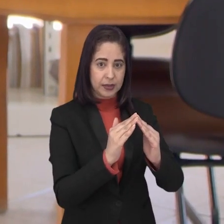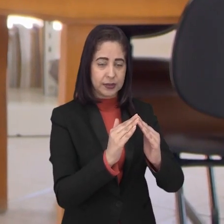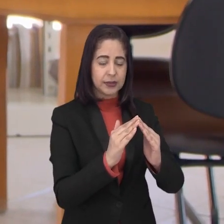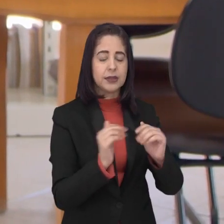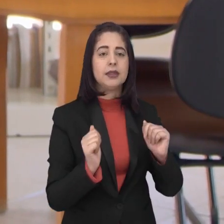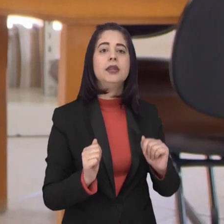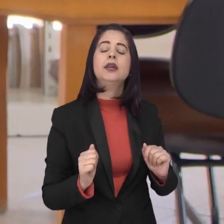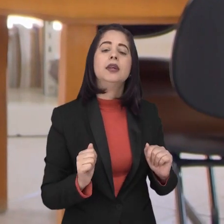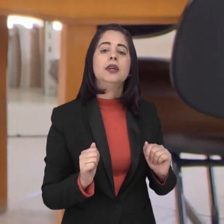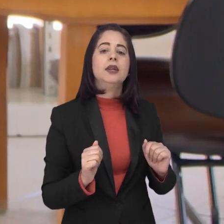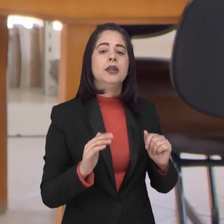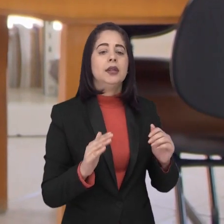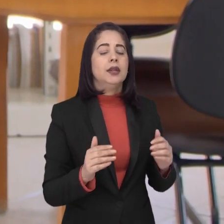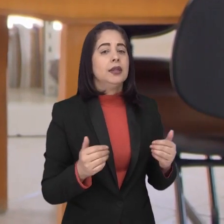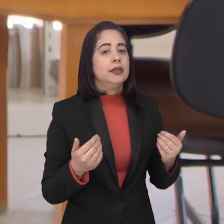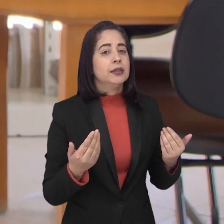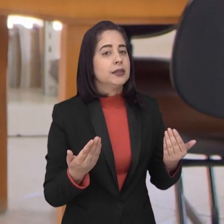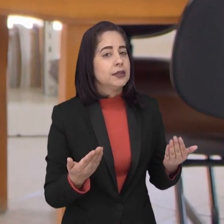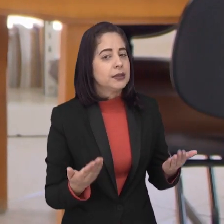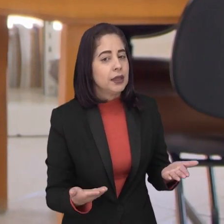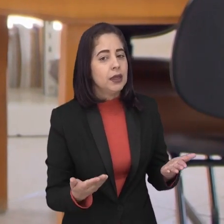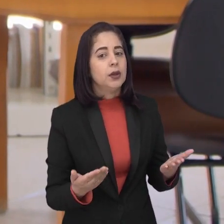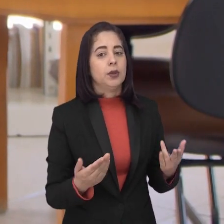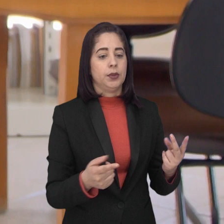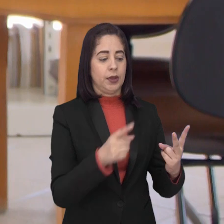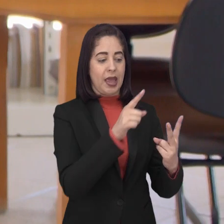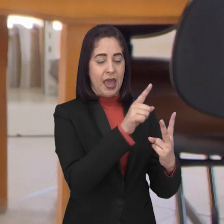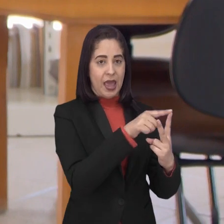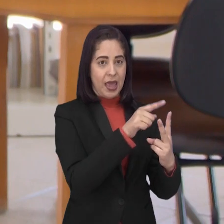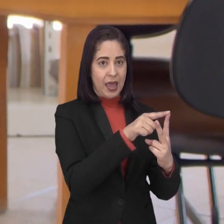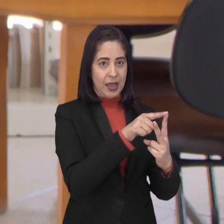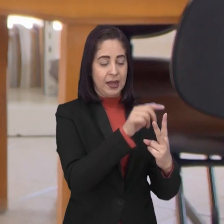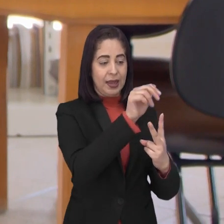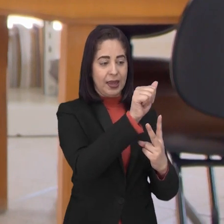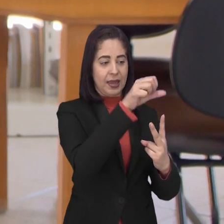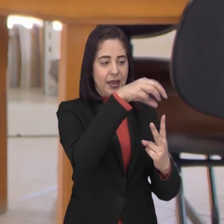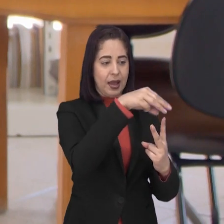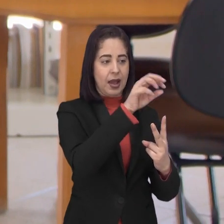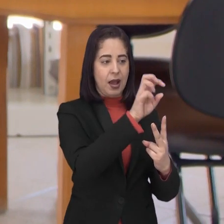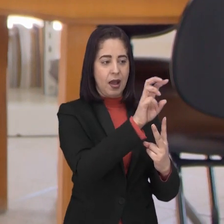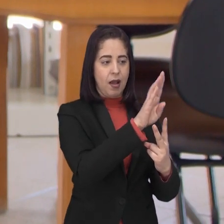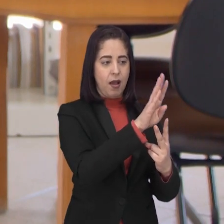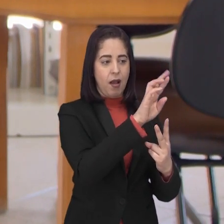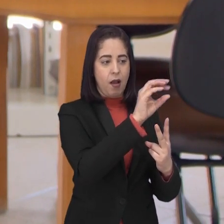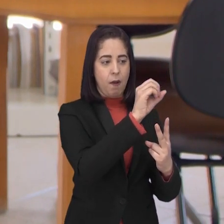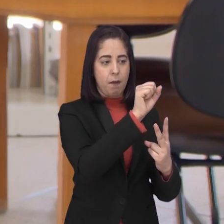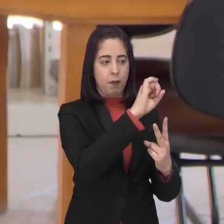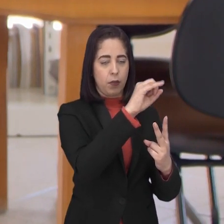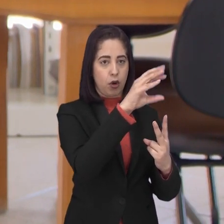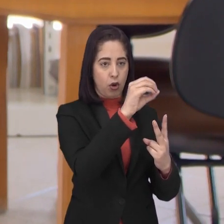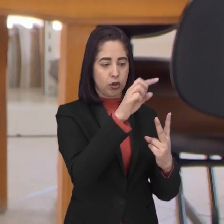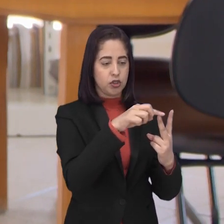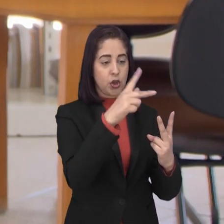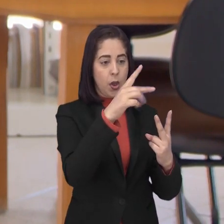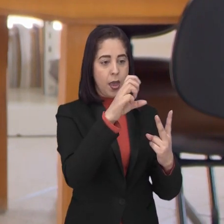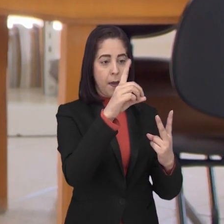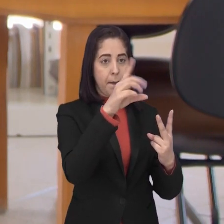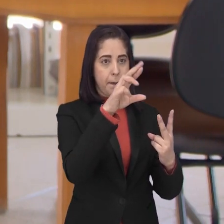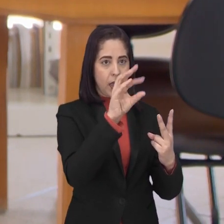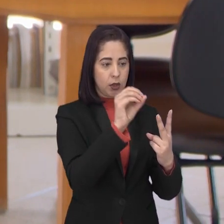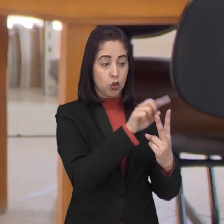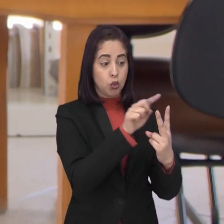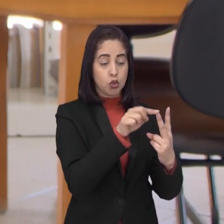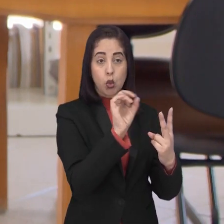E isso daí era ele e o Pedro Molina, que era irmão